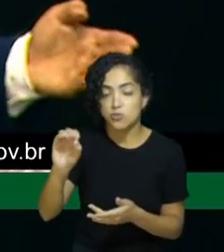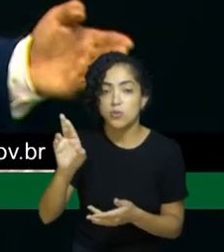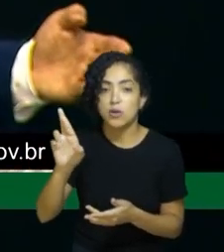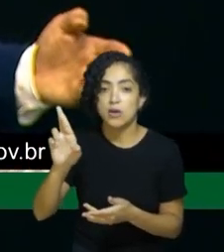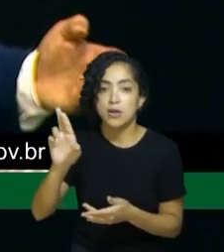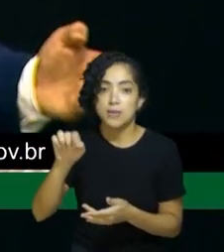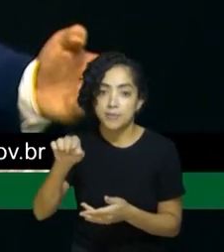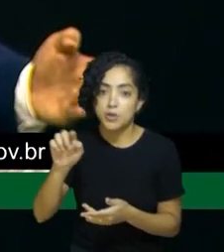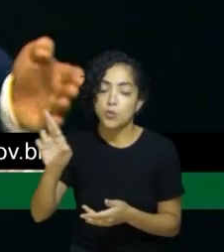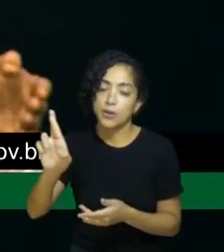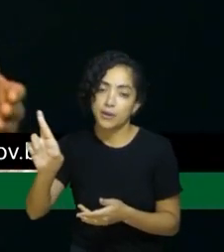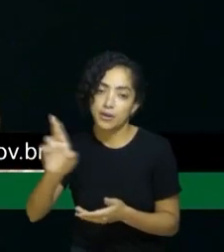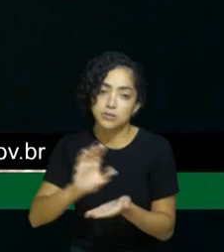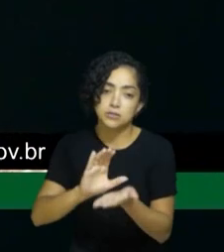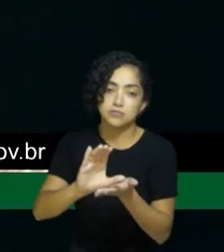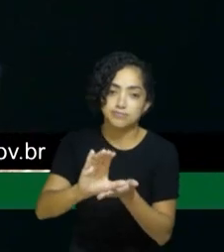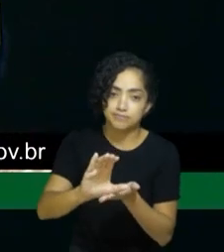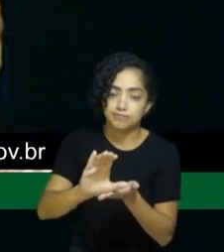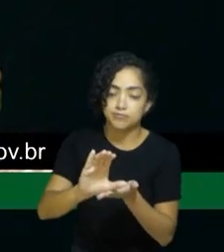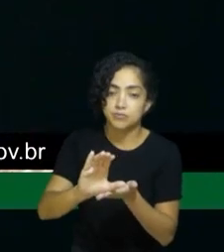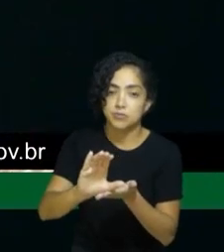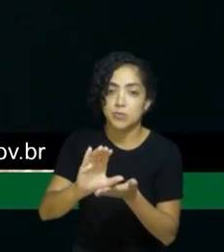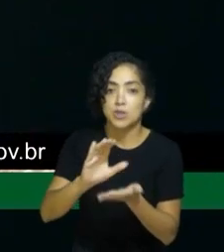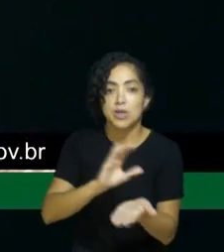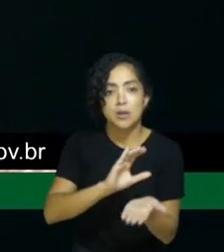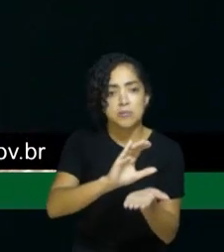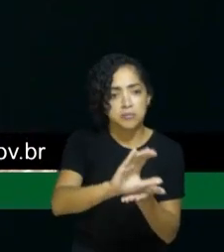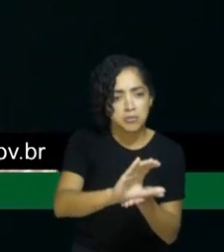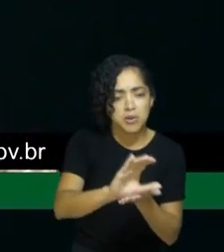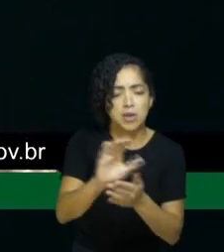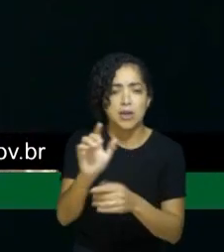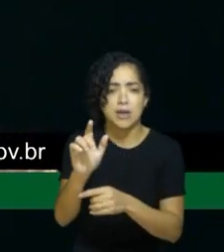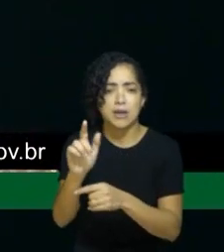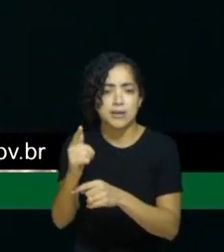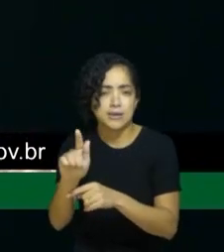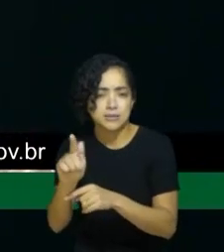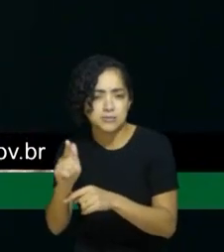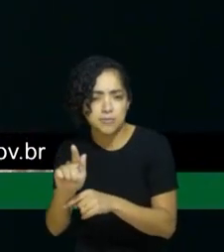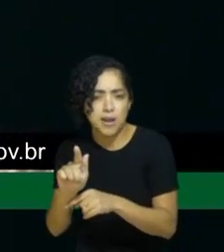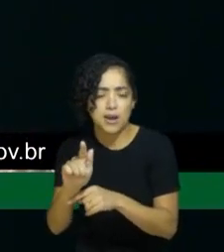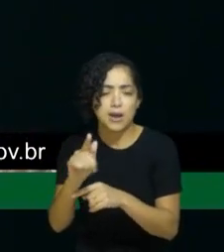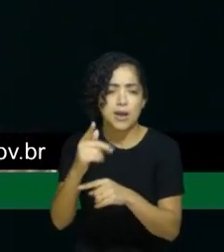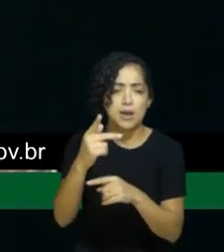além de nós também encaminharmos recursos para Gaspar Indaia Pomerode